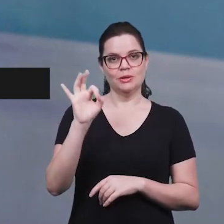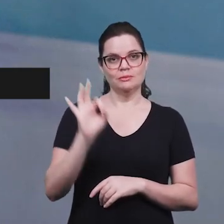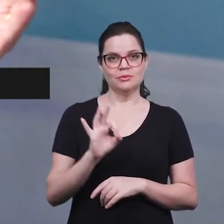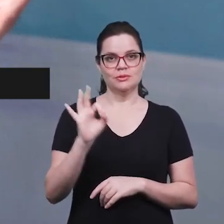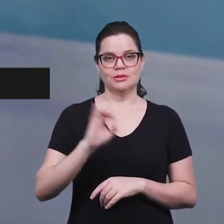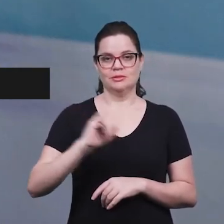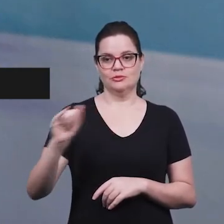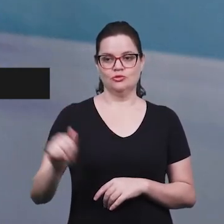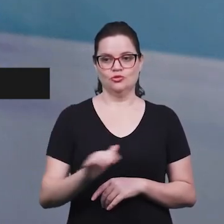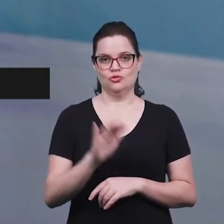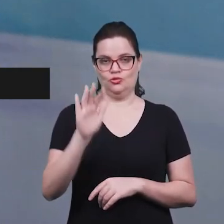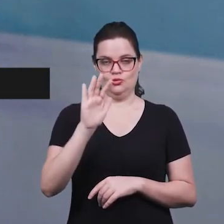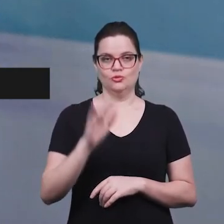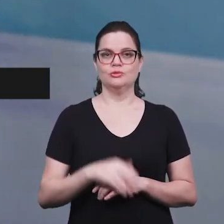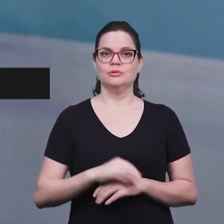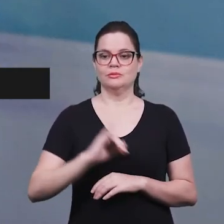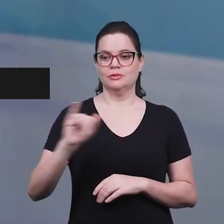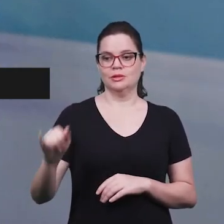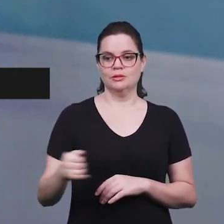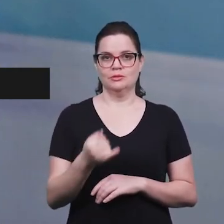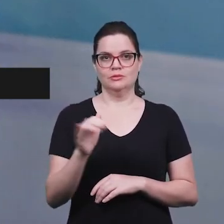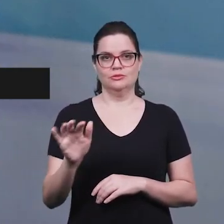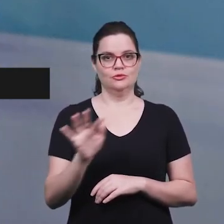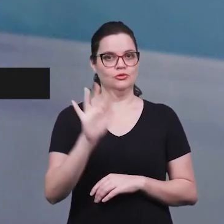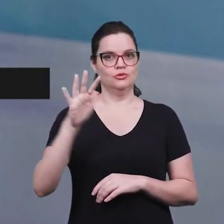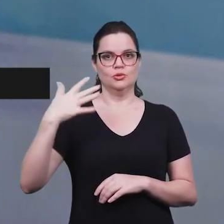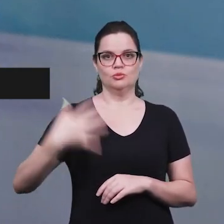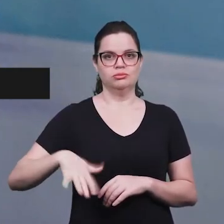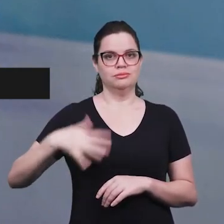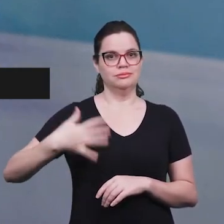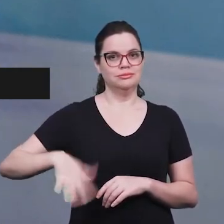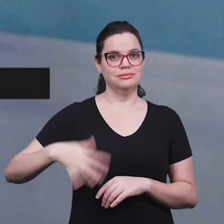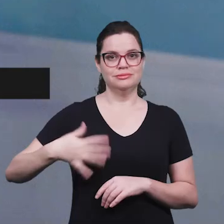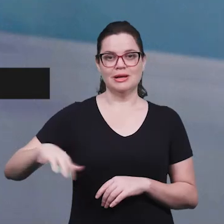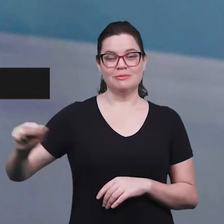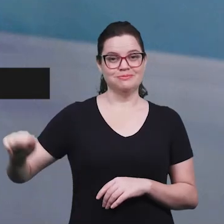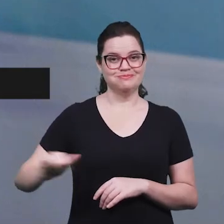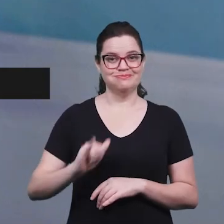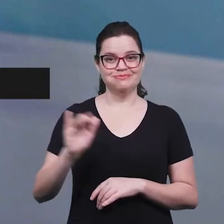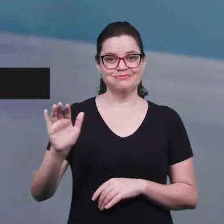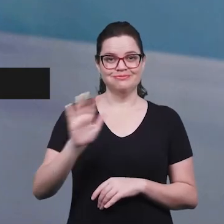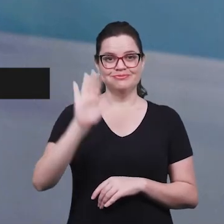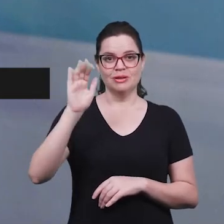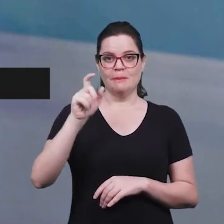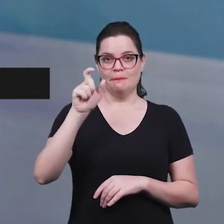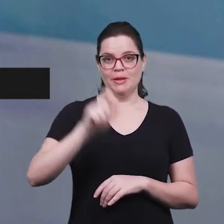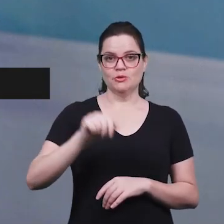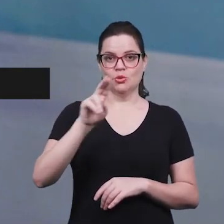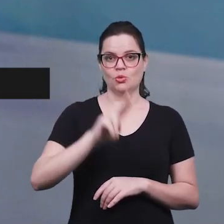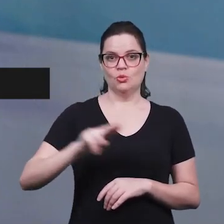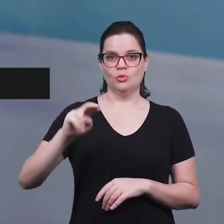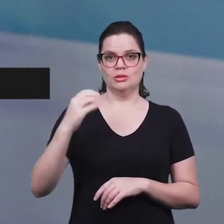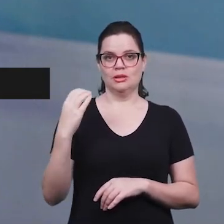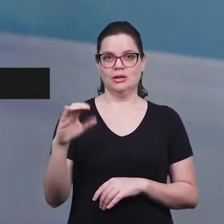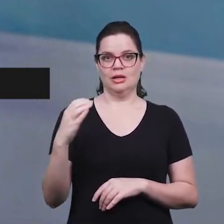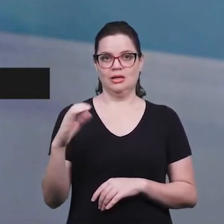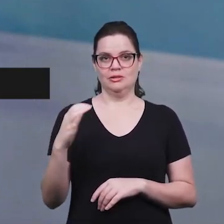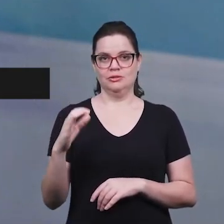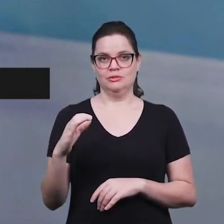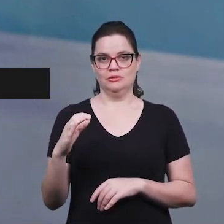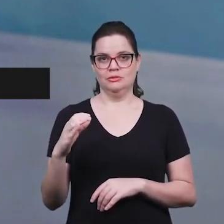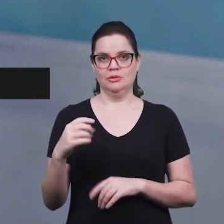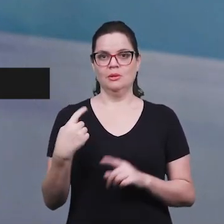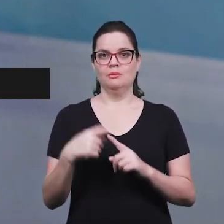450% nos juros acumulados. Então é um juros exorbitante. Aquele usuário de cartão de crédito que fica